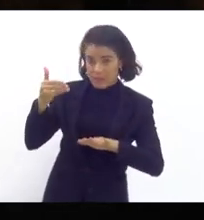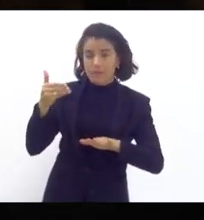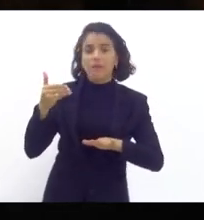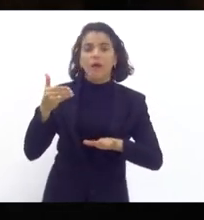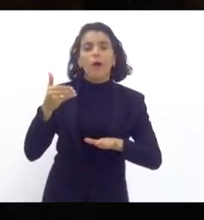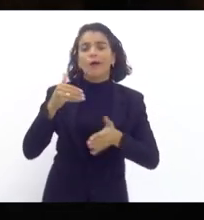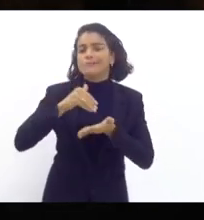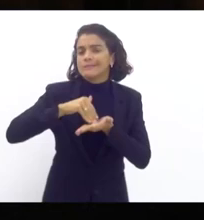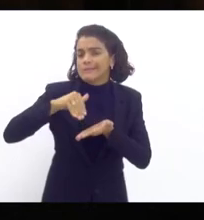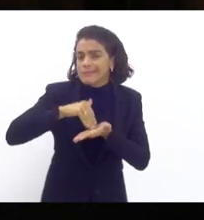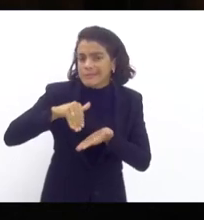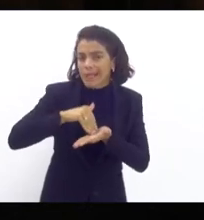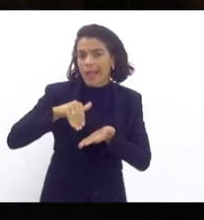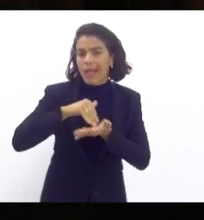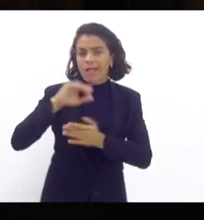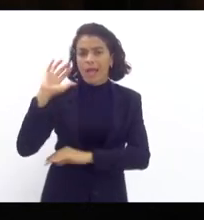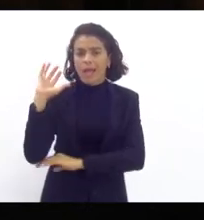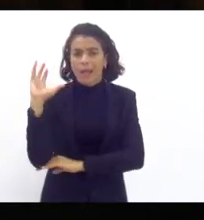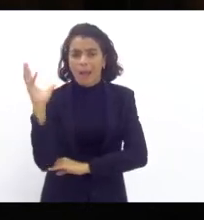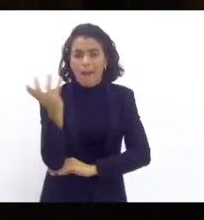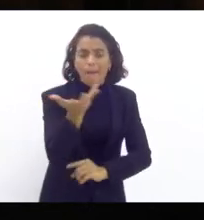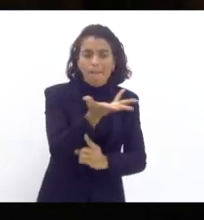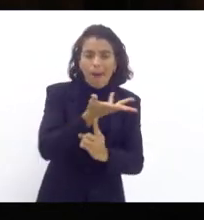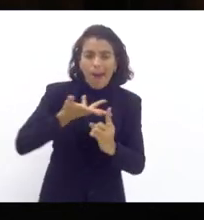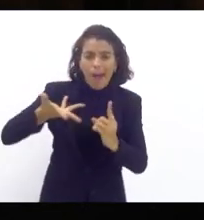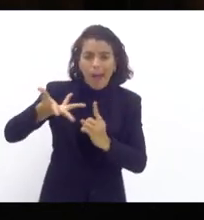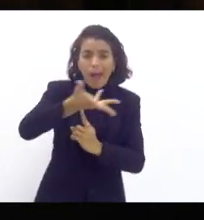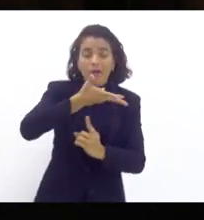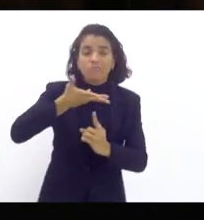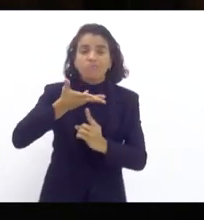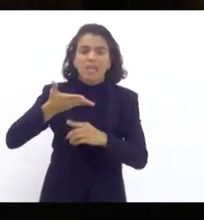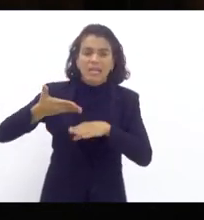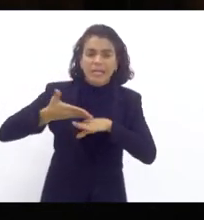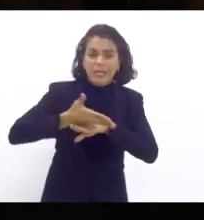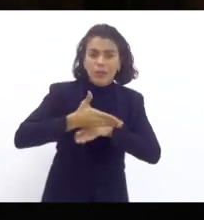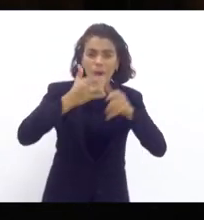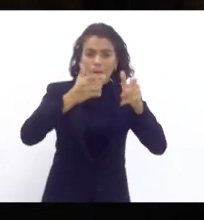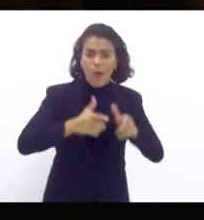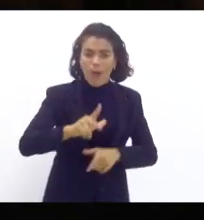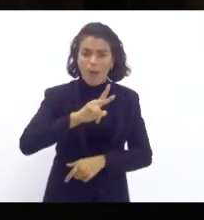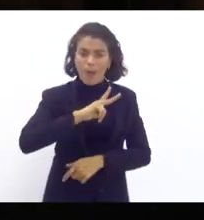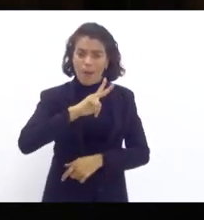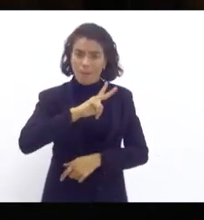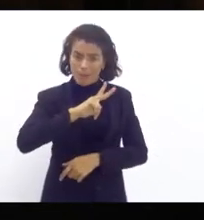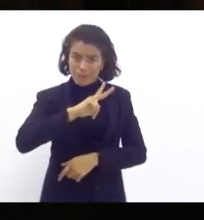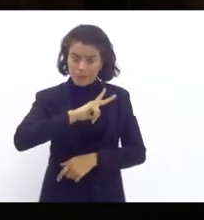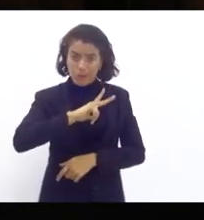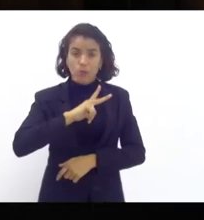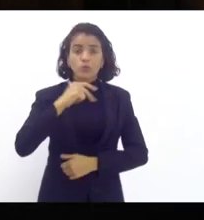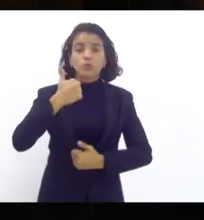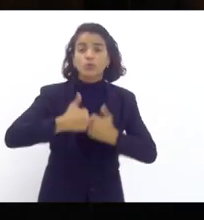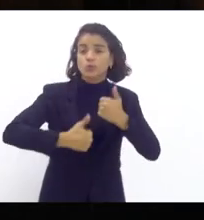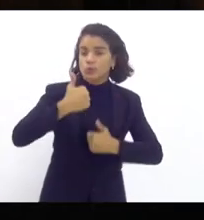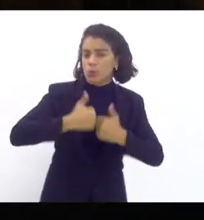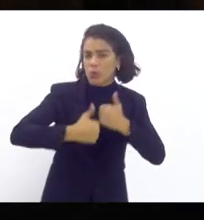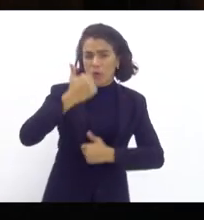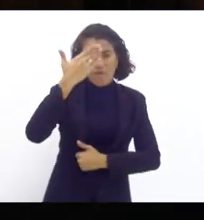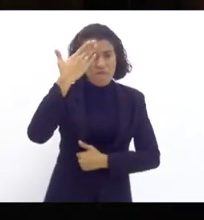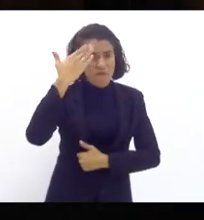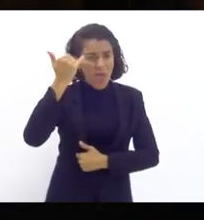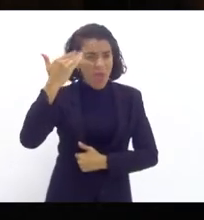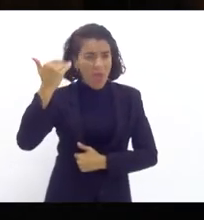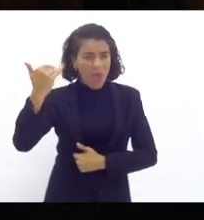a Secretaria de Meio Ambiente entrou na propriedade privada de um jogador muito